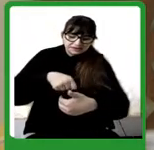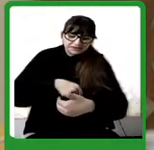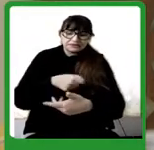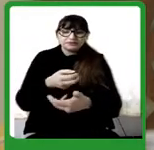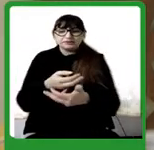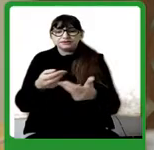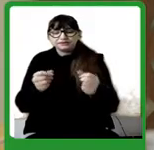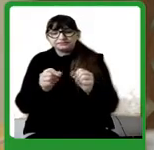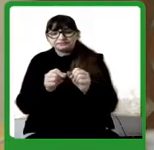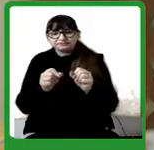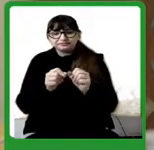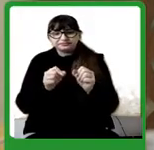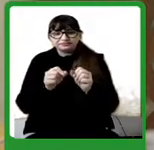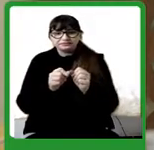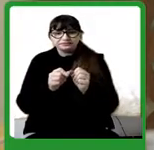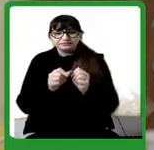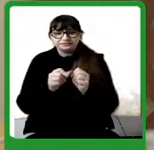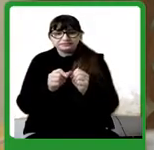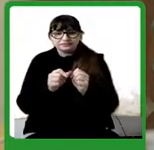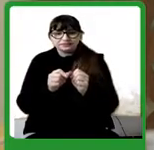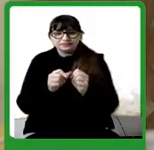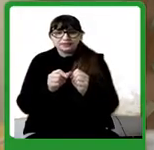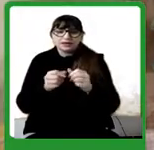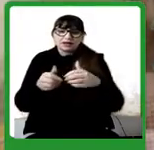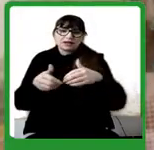torresmo. As botas,